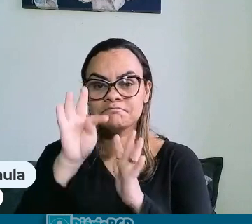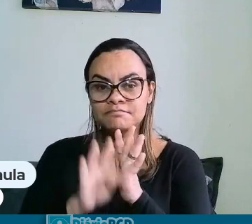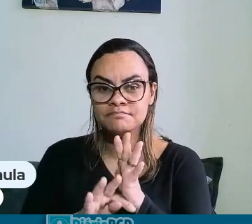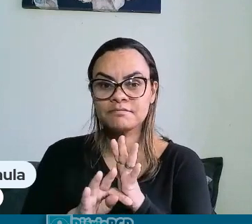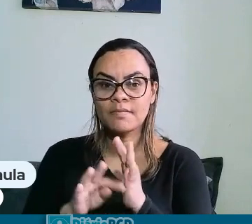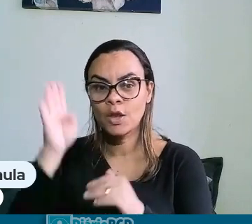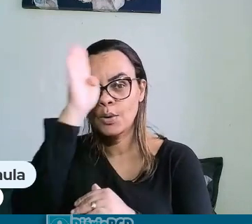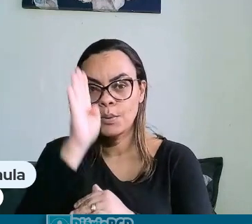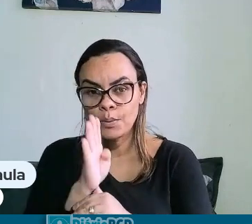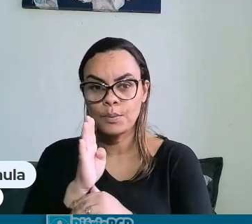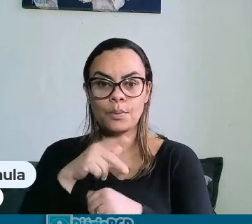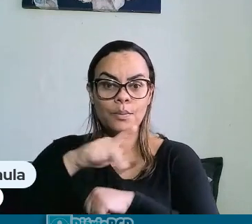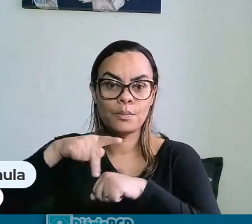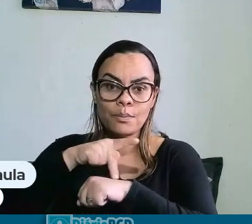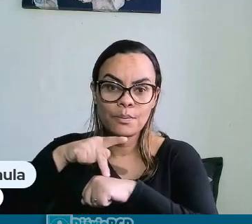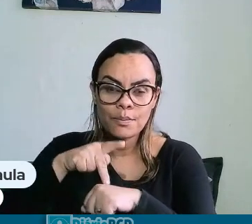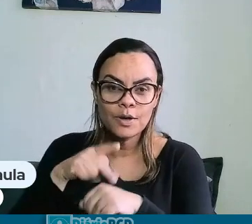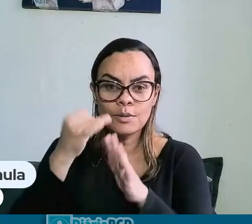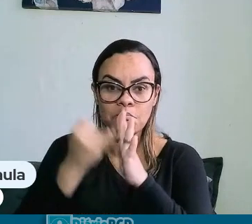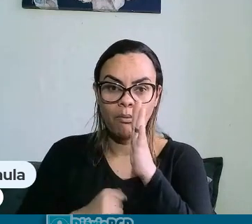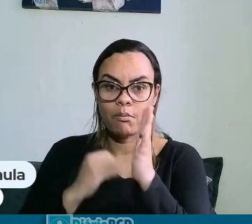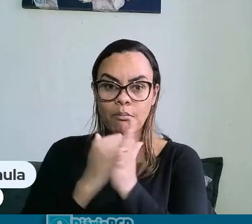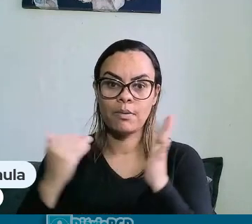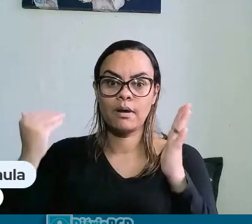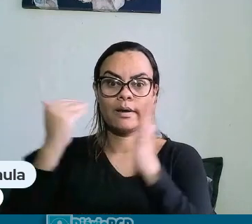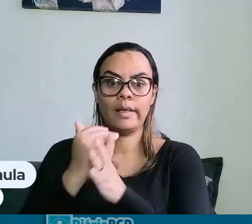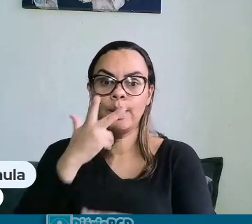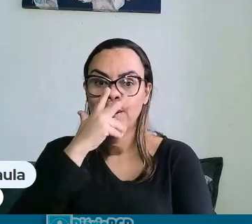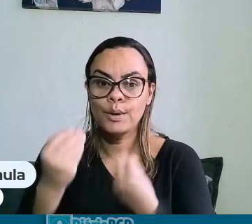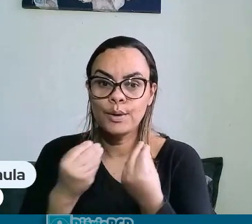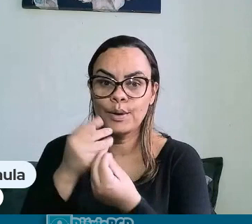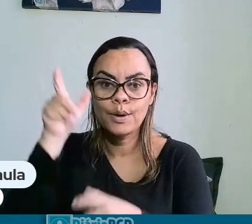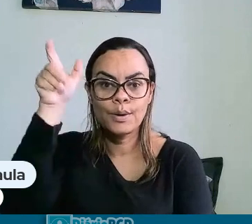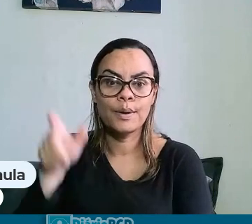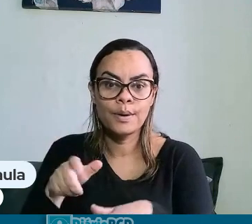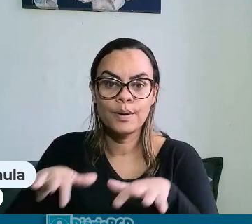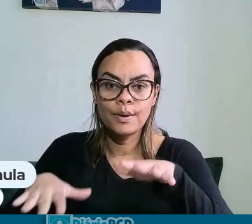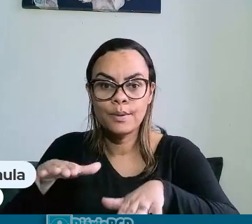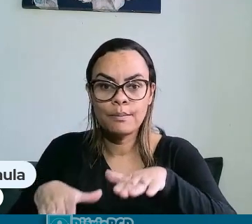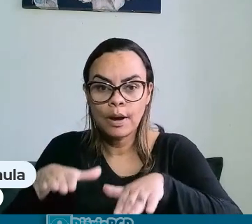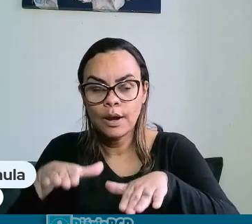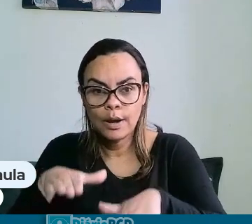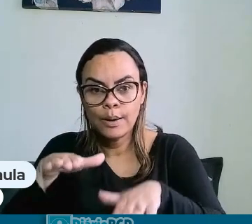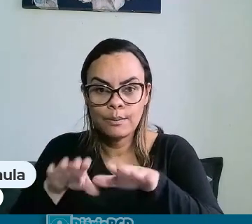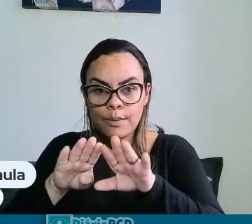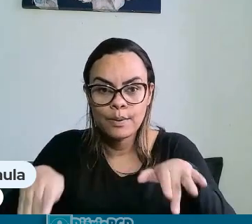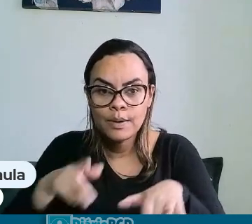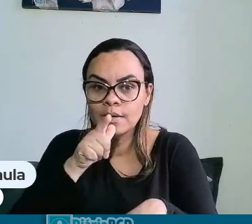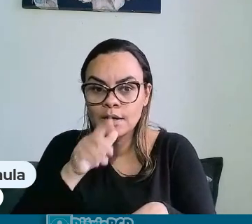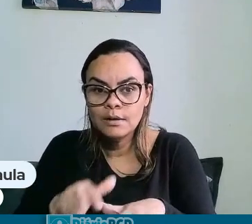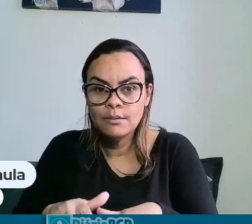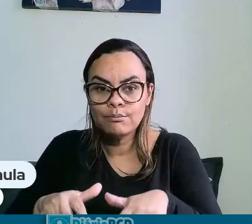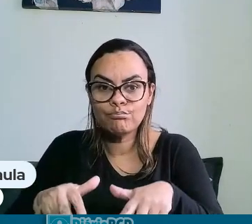tenta prosperar à base de impostos é como um homem com os pés em um balde, tentando